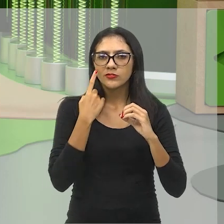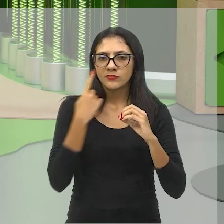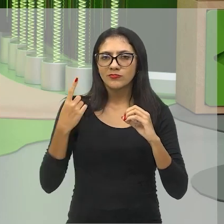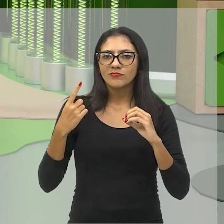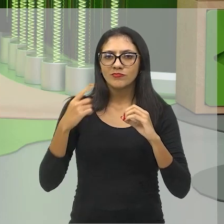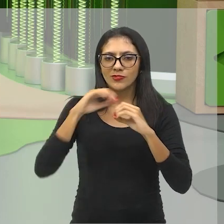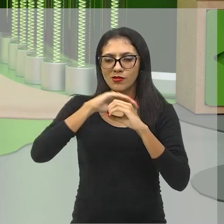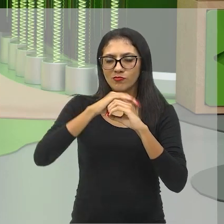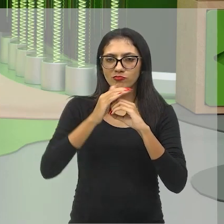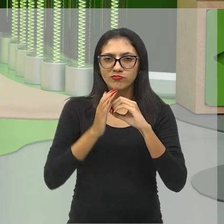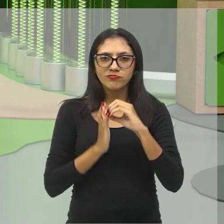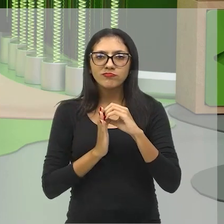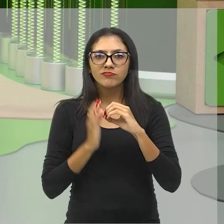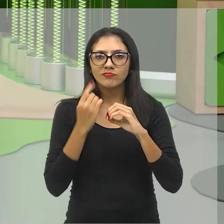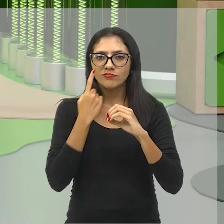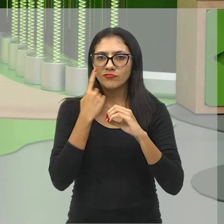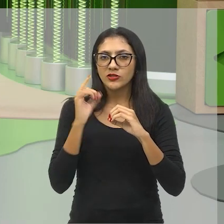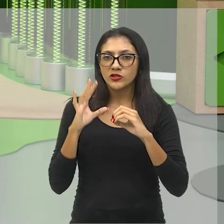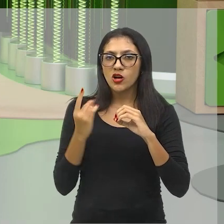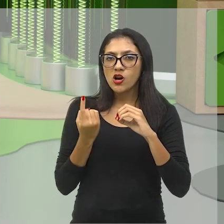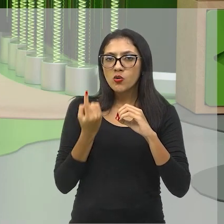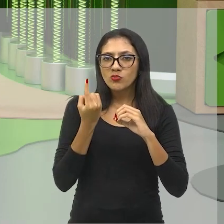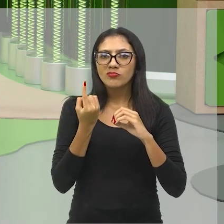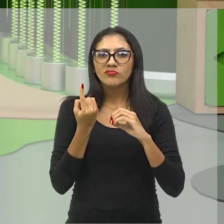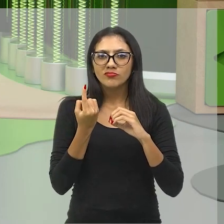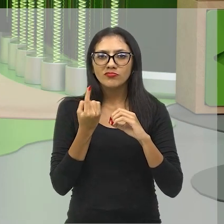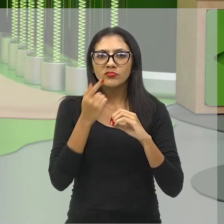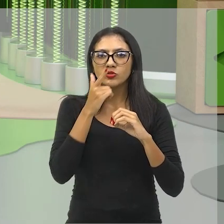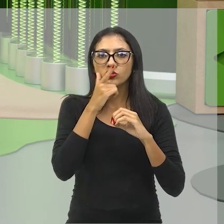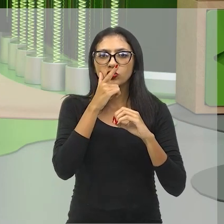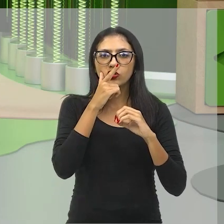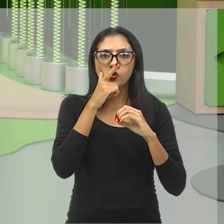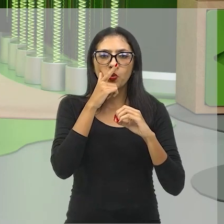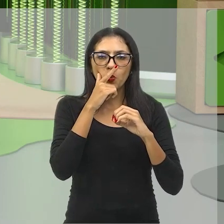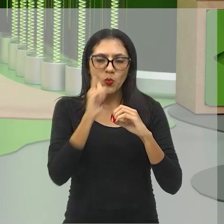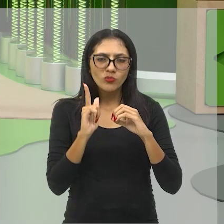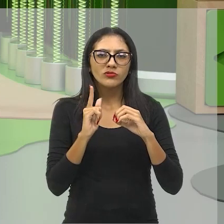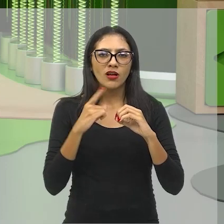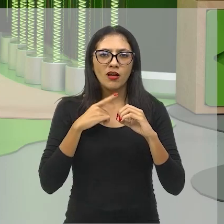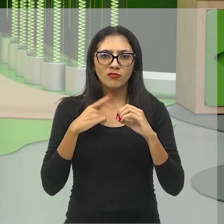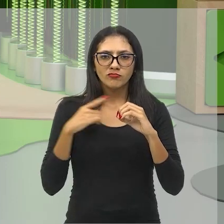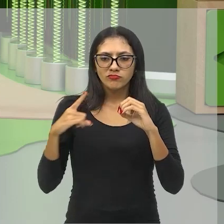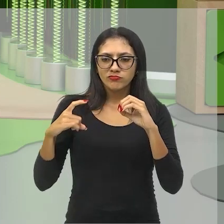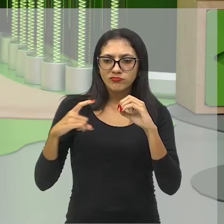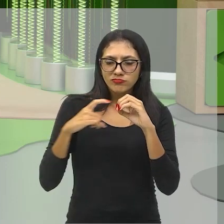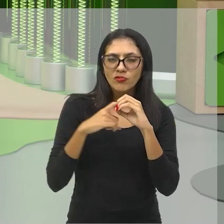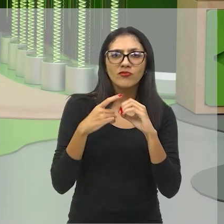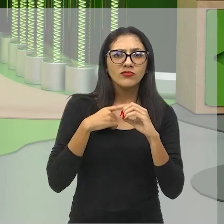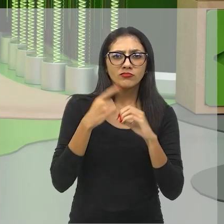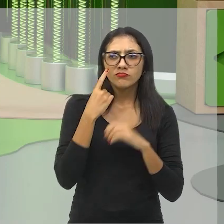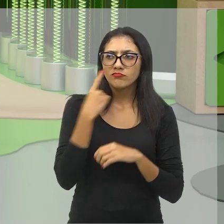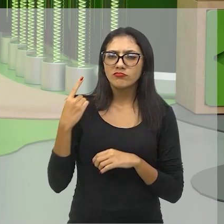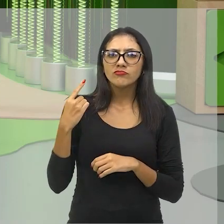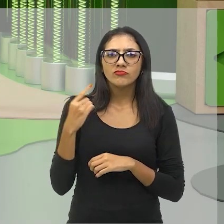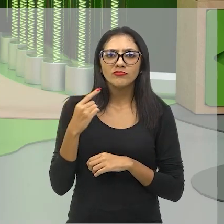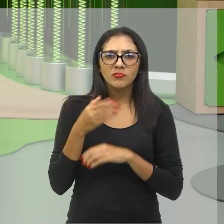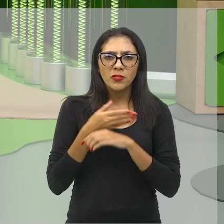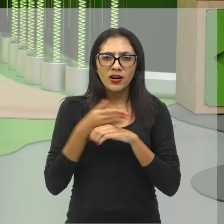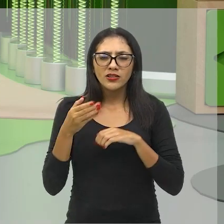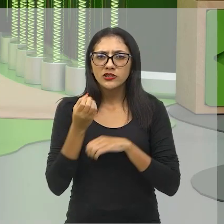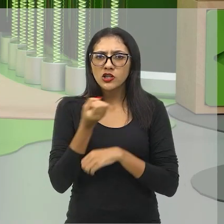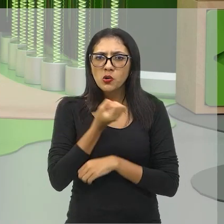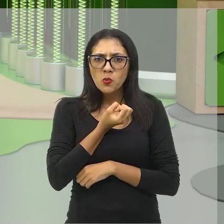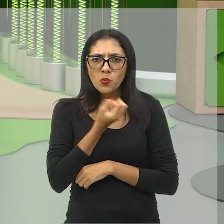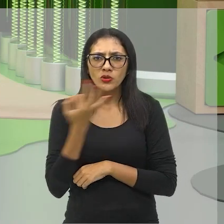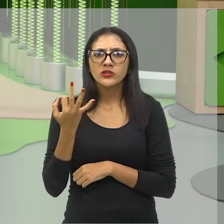lá, ó, e ele consegue perfurar essa membrana do óvulo, chegou mais um, olha, chegou outro, mas só um vai conseguir passar. Olha